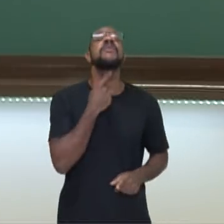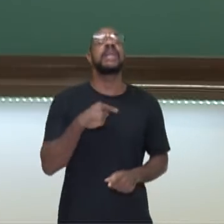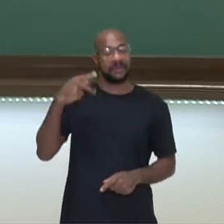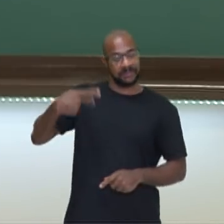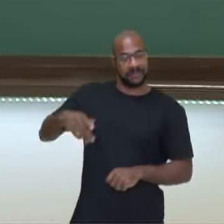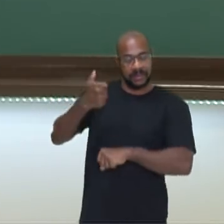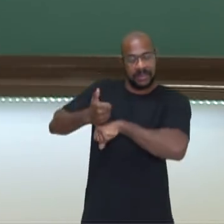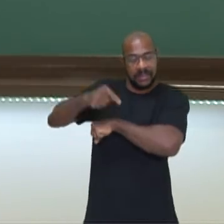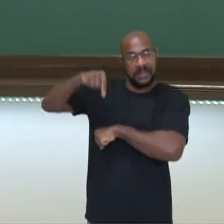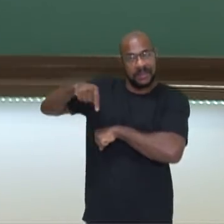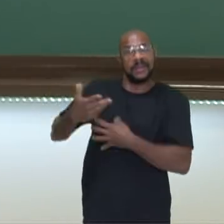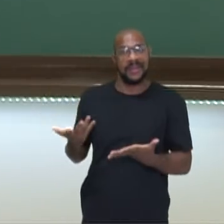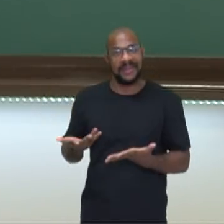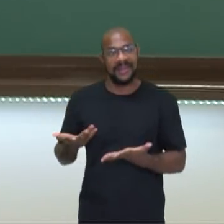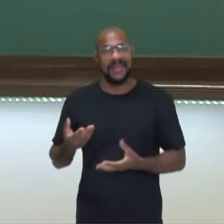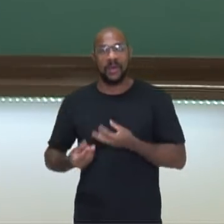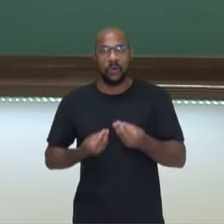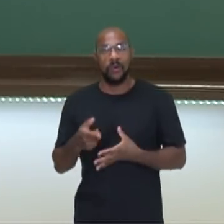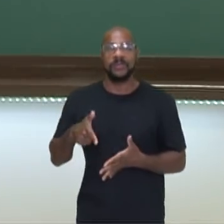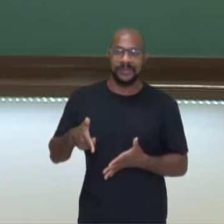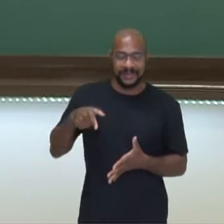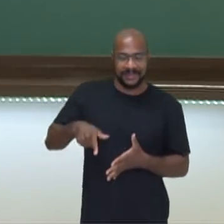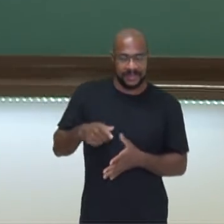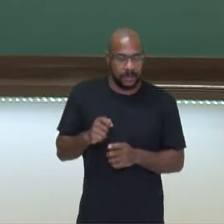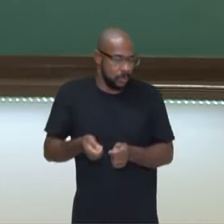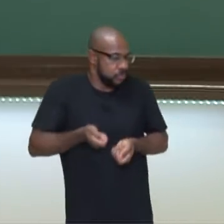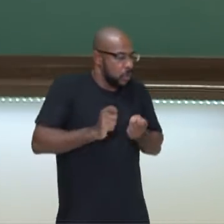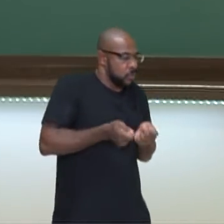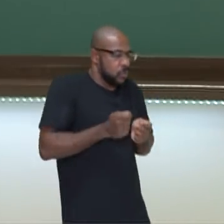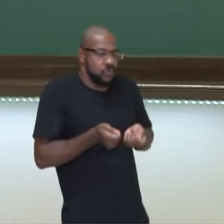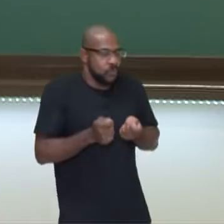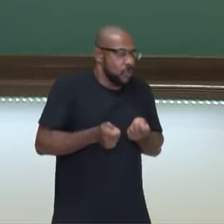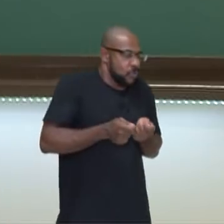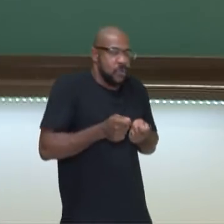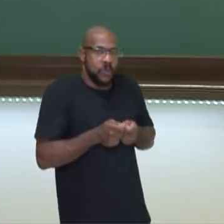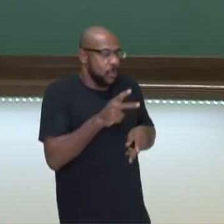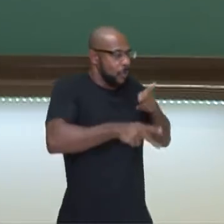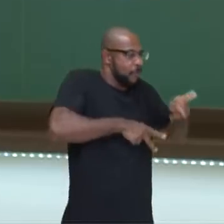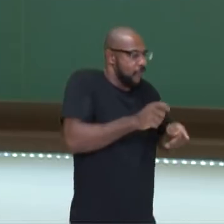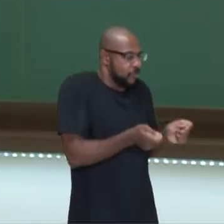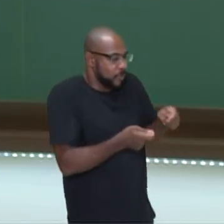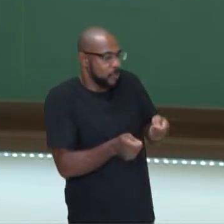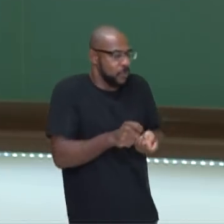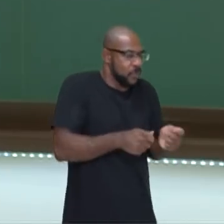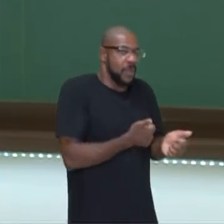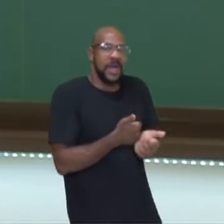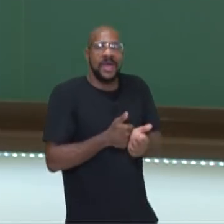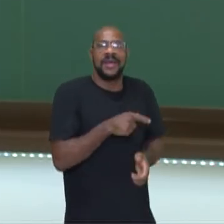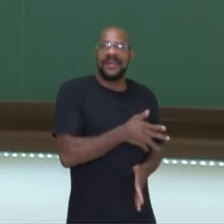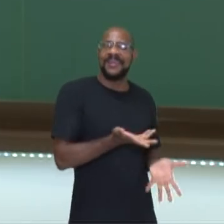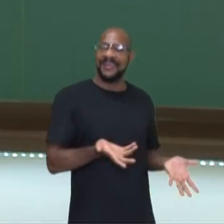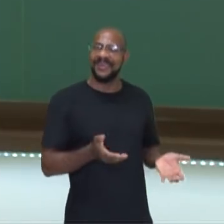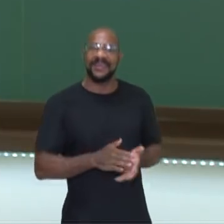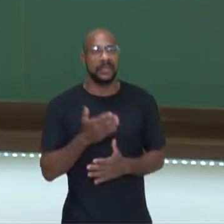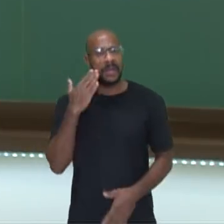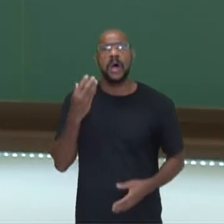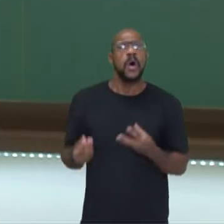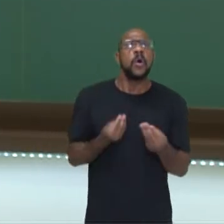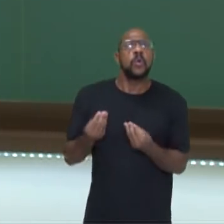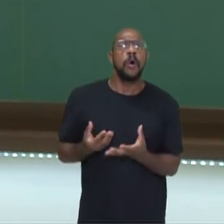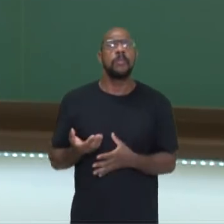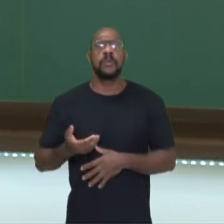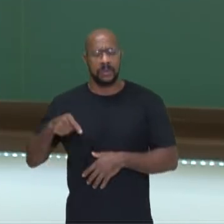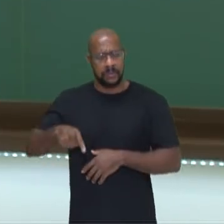eleitor usasse um cabresto e o coronel que guiava ele. Mas, professor, como que o coronel sabia que o eleitor